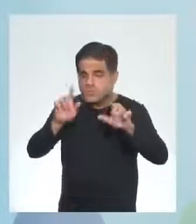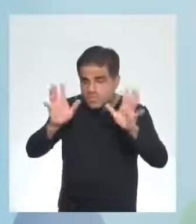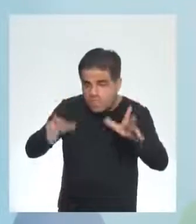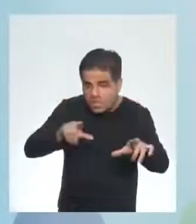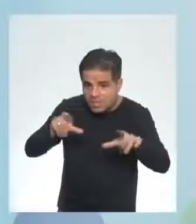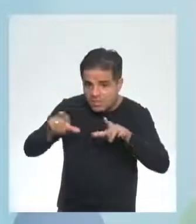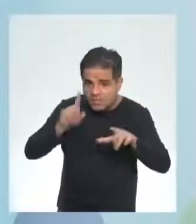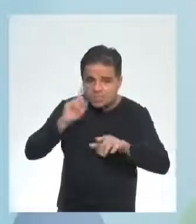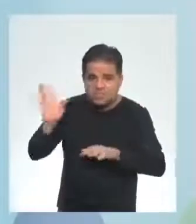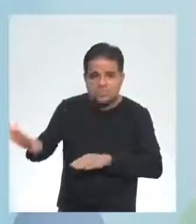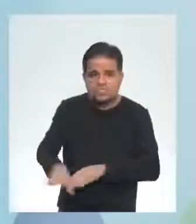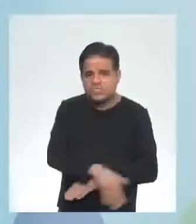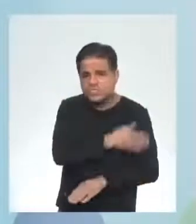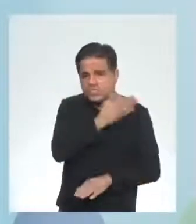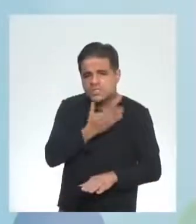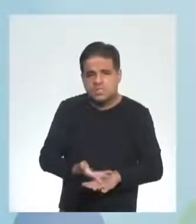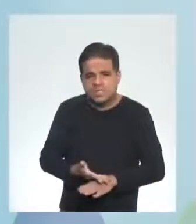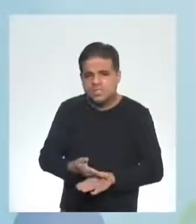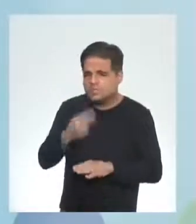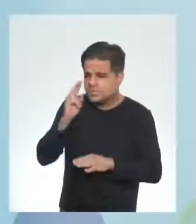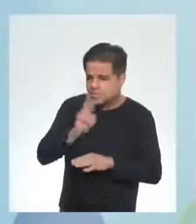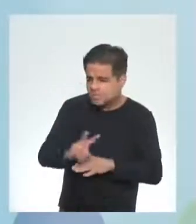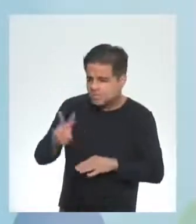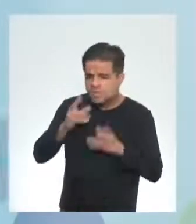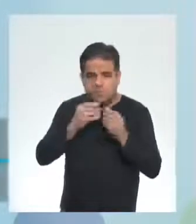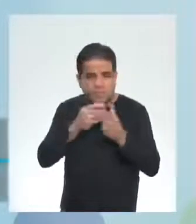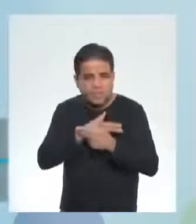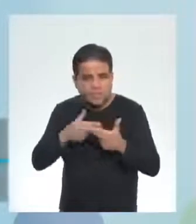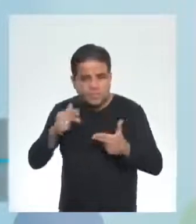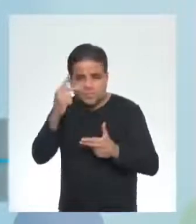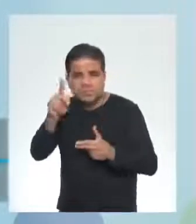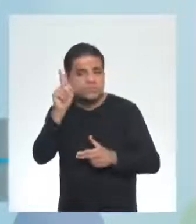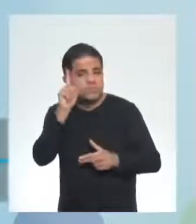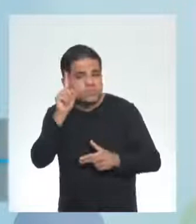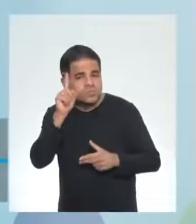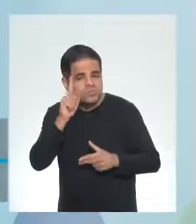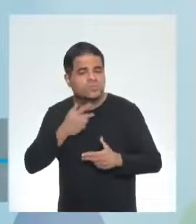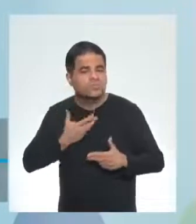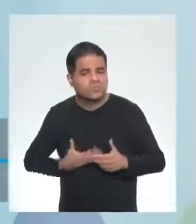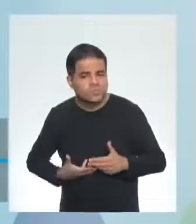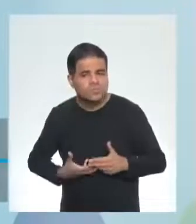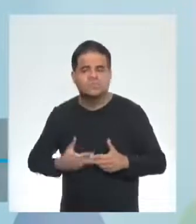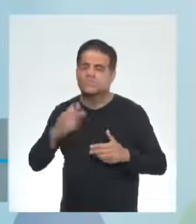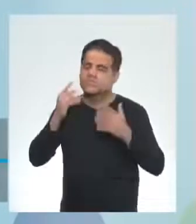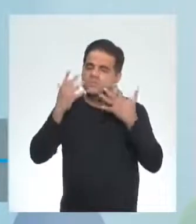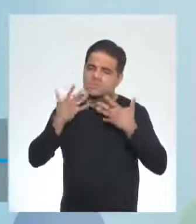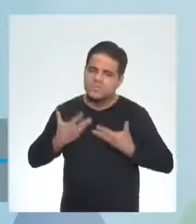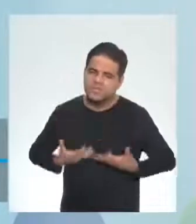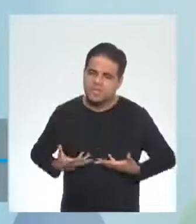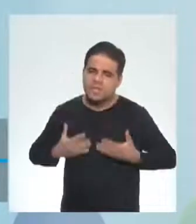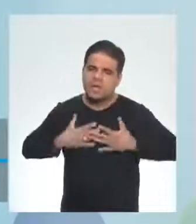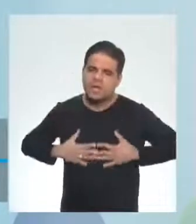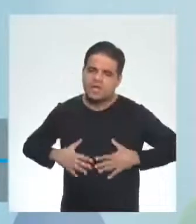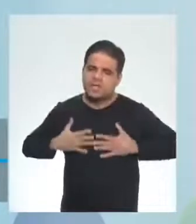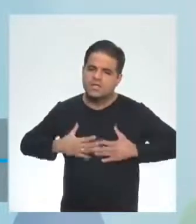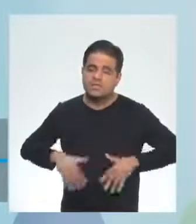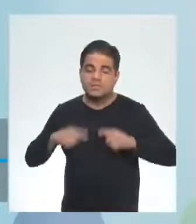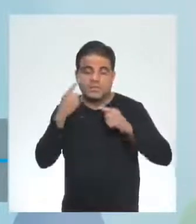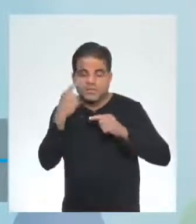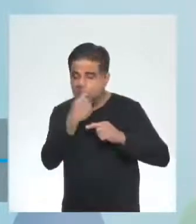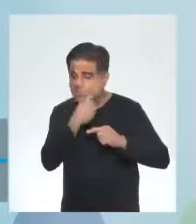dia inteiro, viu muitas coisas durante o seu dia, né? Um descanso para sua visão à noite, para você relaxar, para